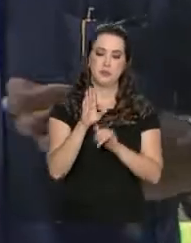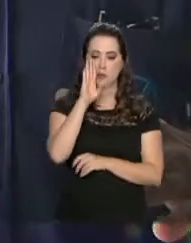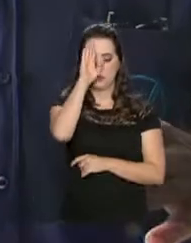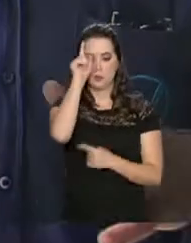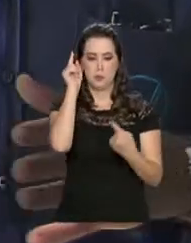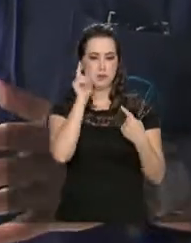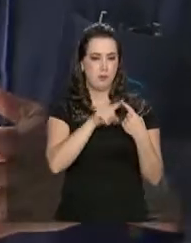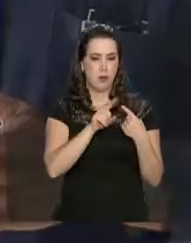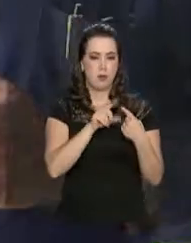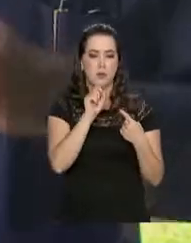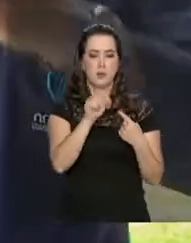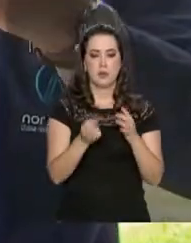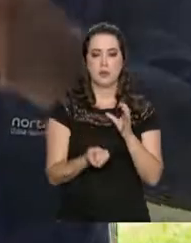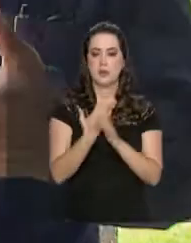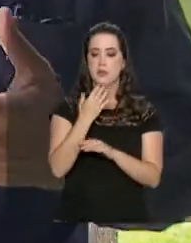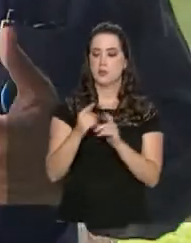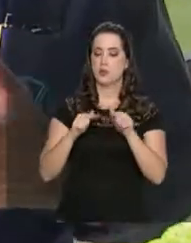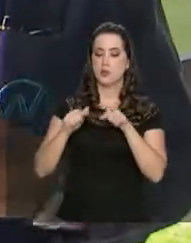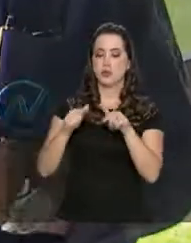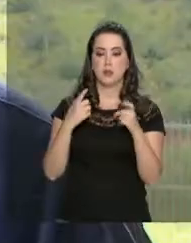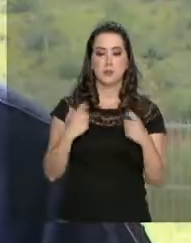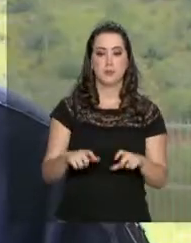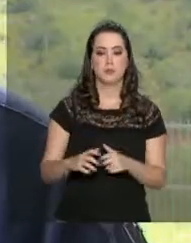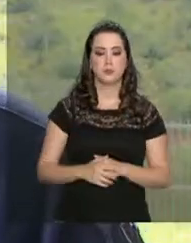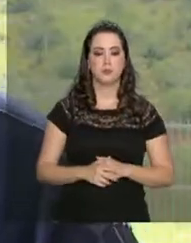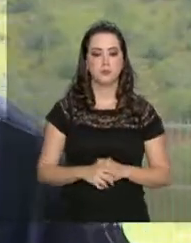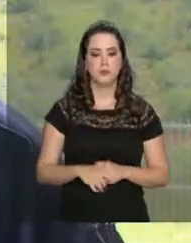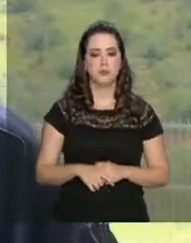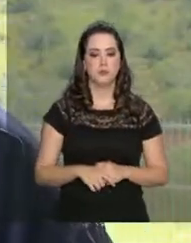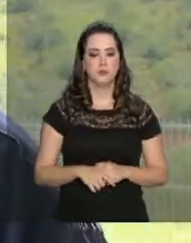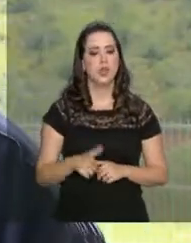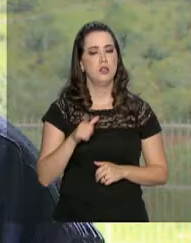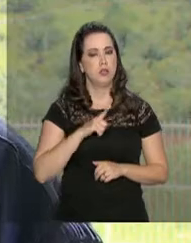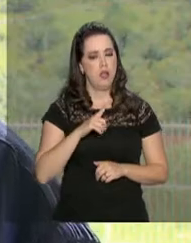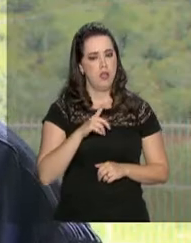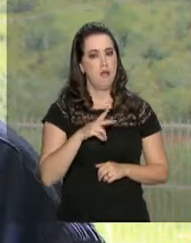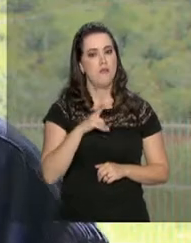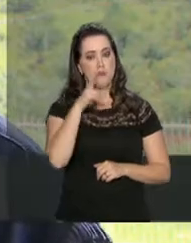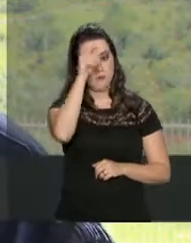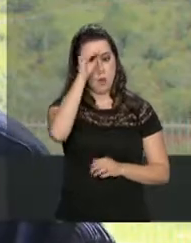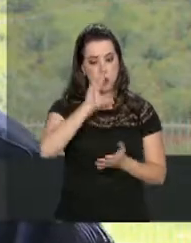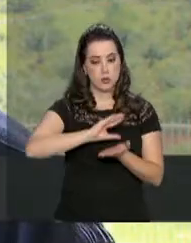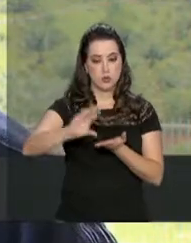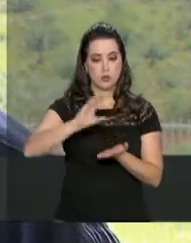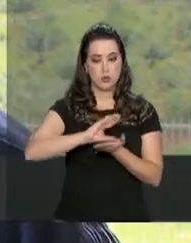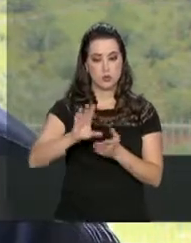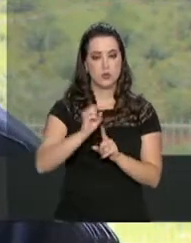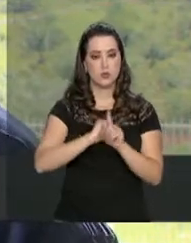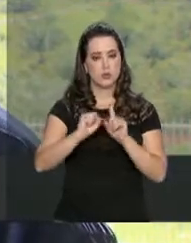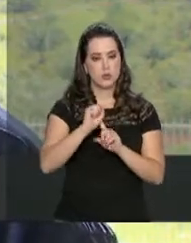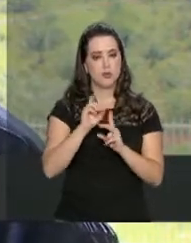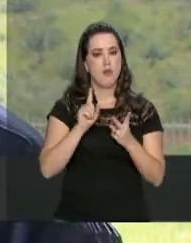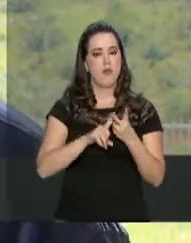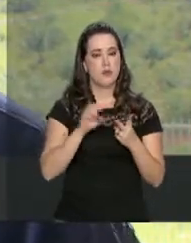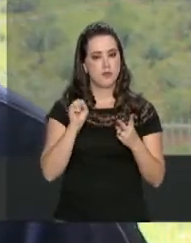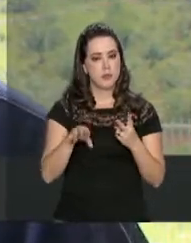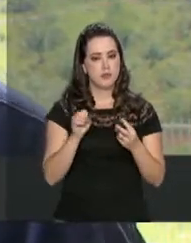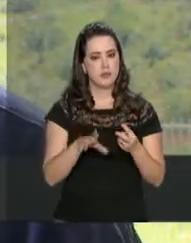principais legados é a geração de empregos na região. Investimentos fortes na área social, fortes na área de